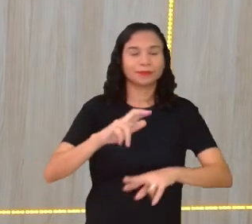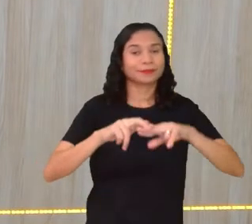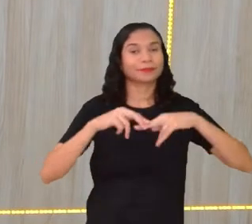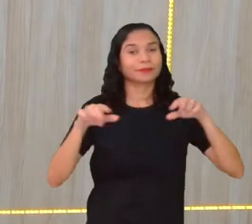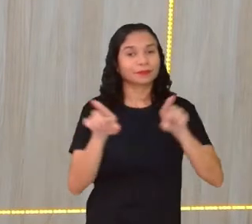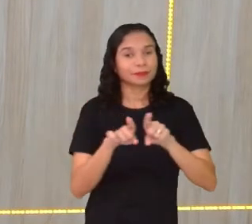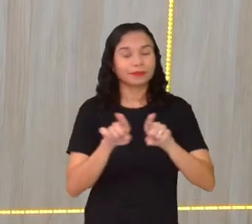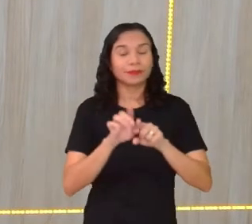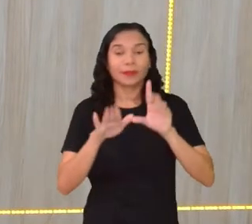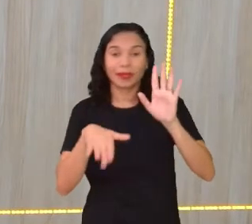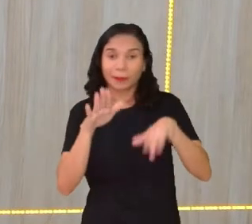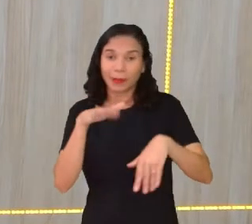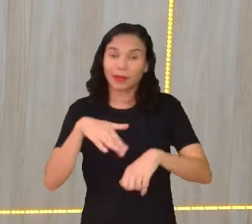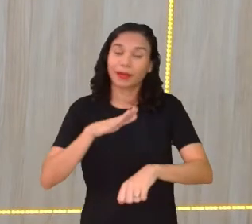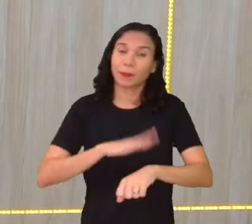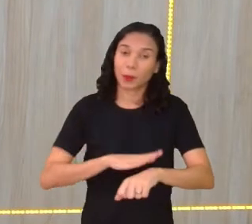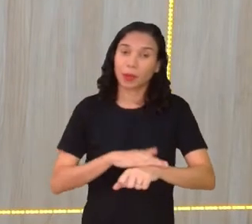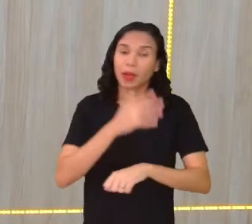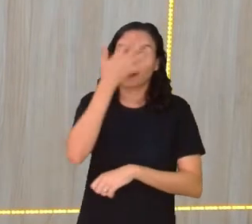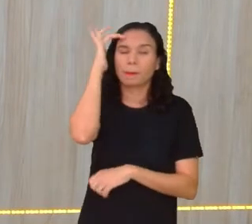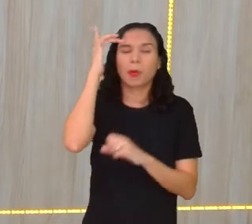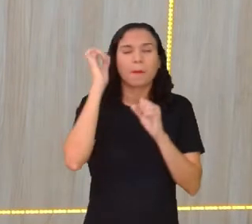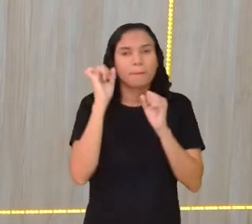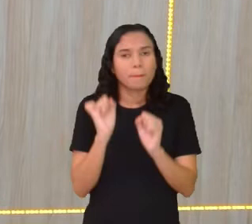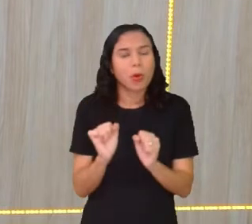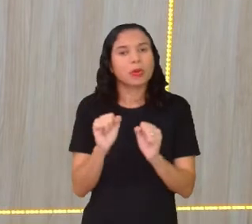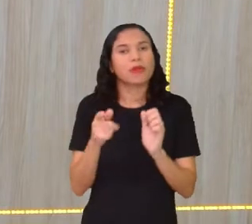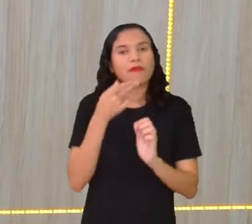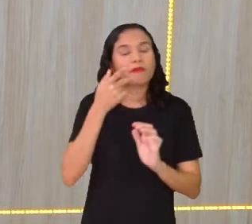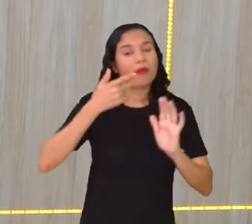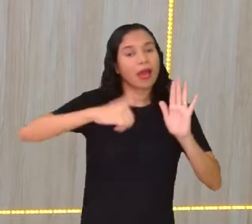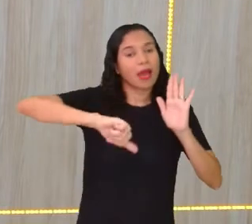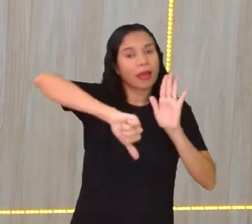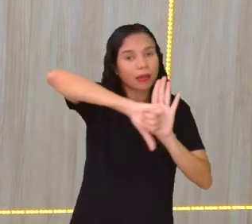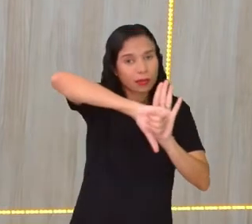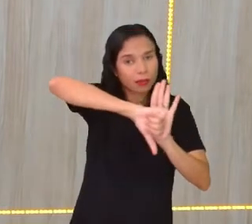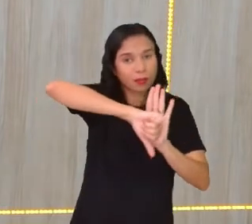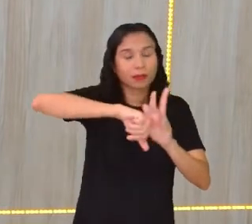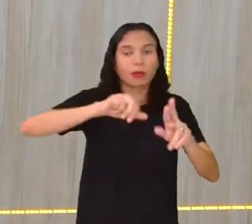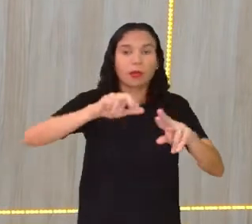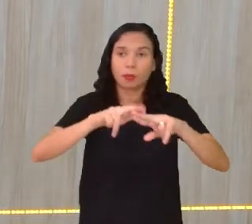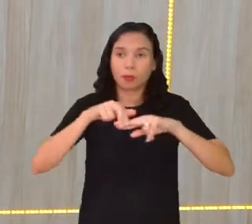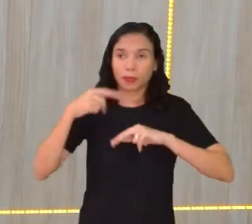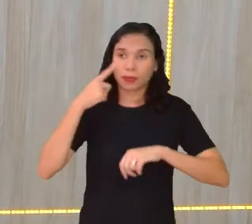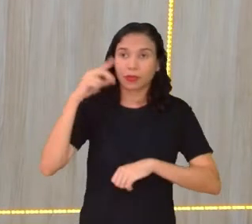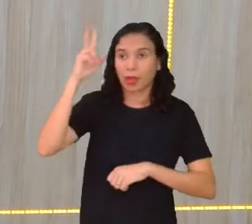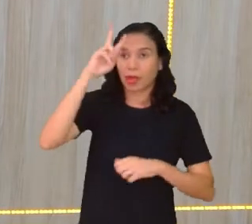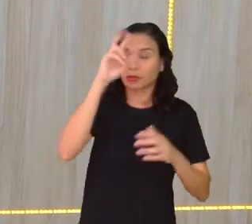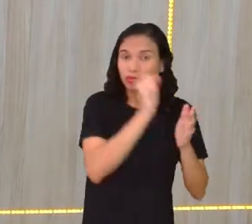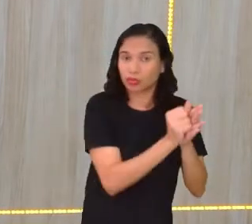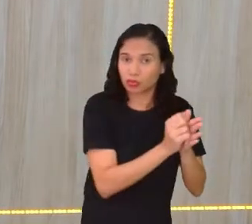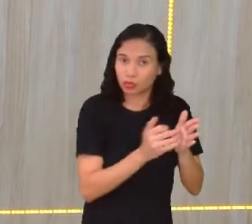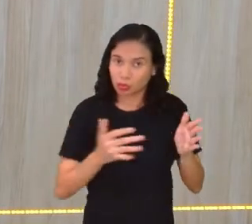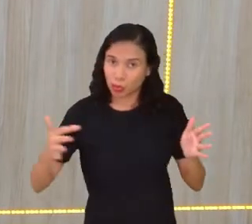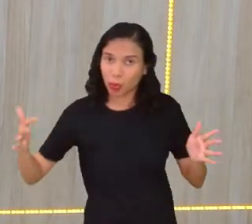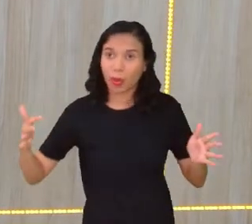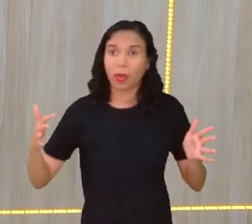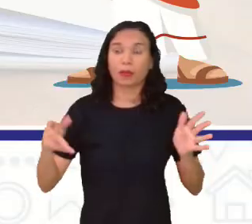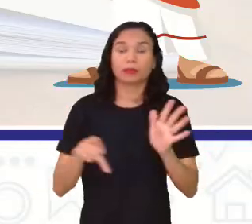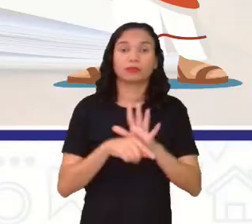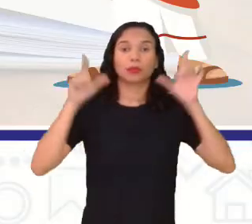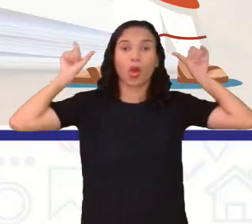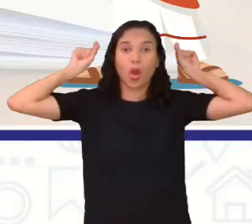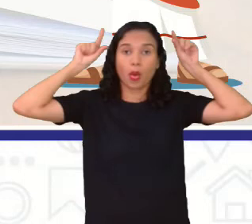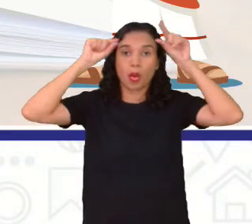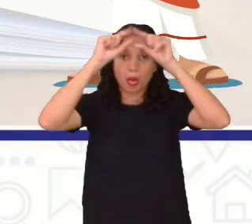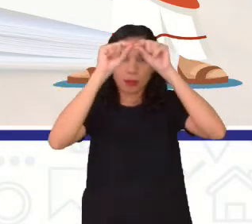e a depender da situação você pode estar incorrendo em um crime, certo? Então, ao longo da história, os romanos,